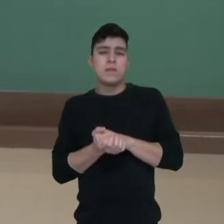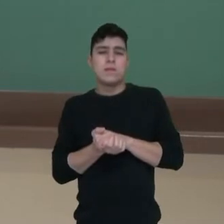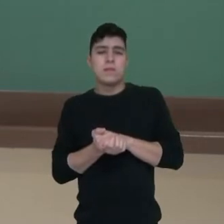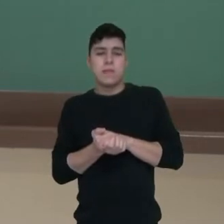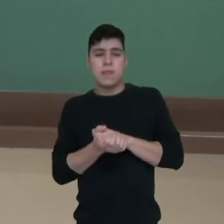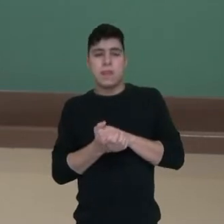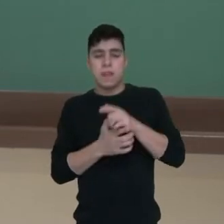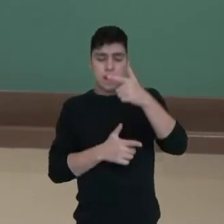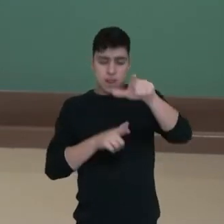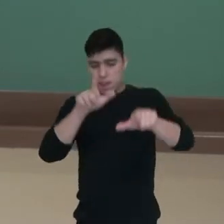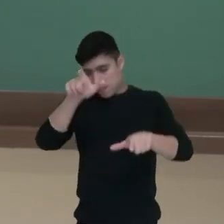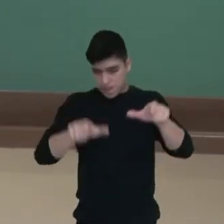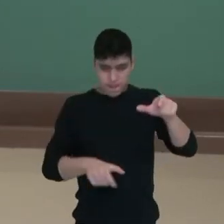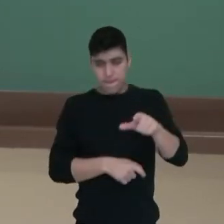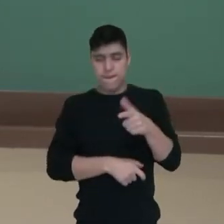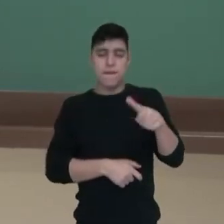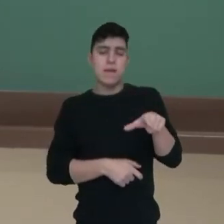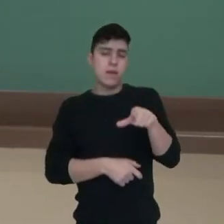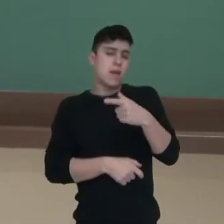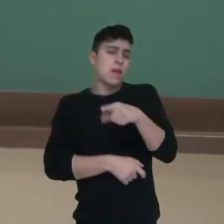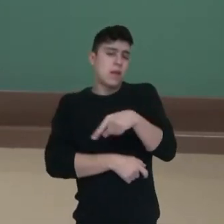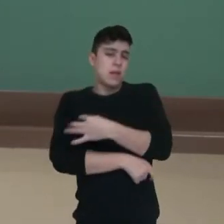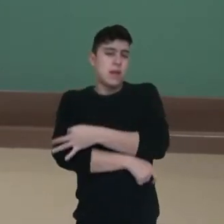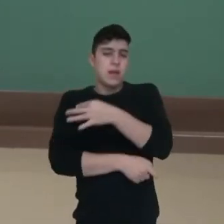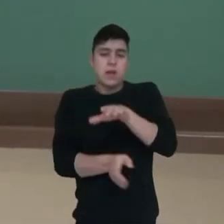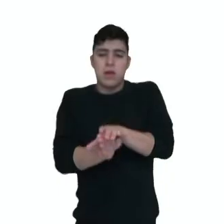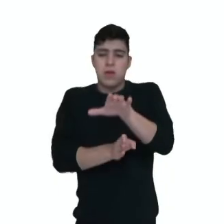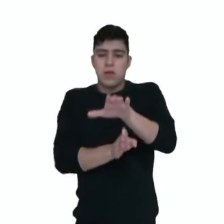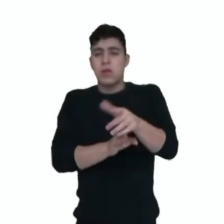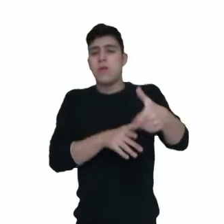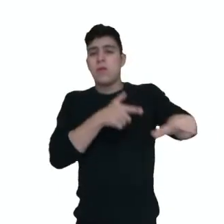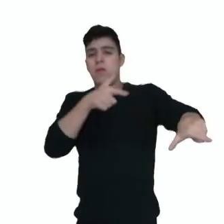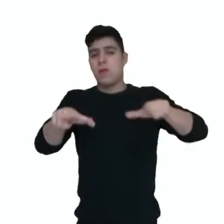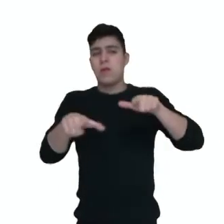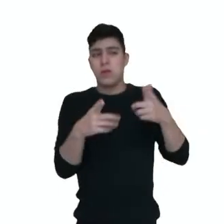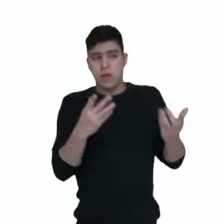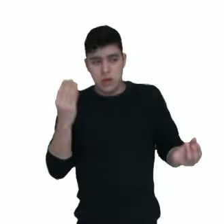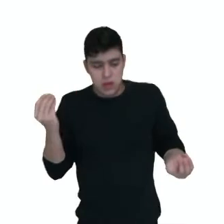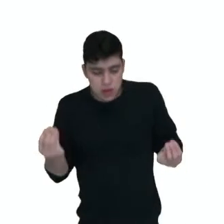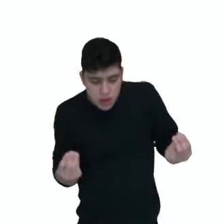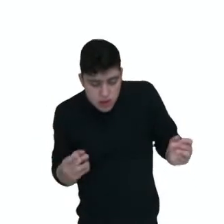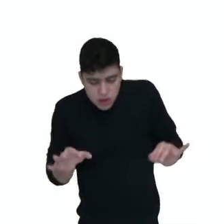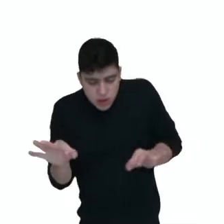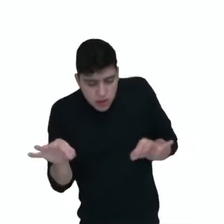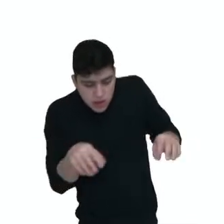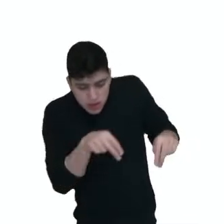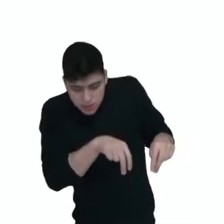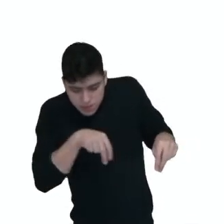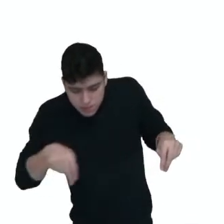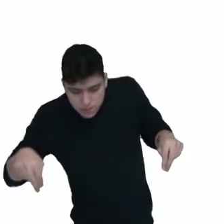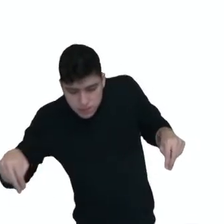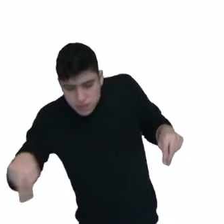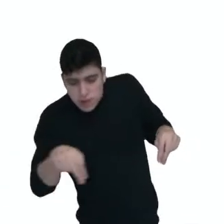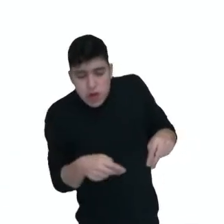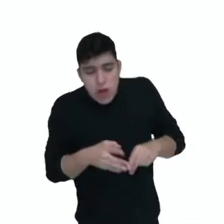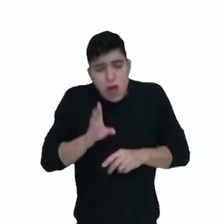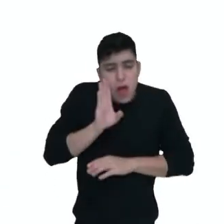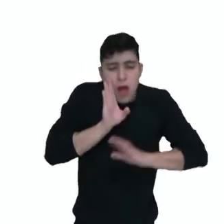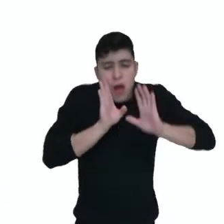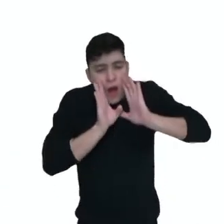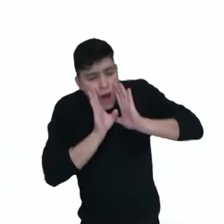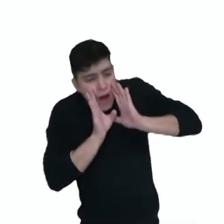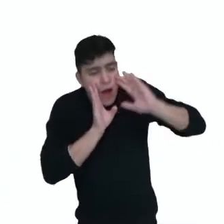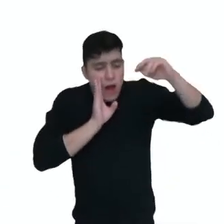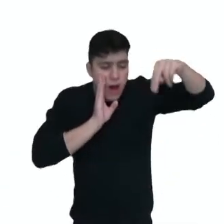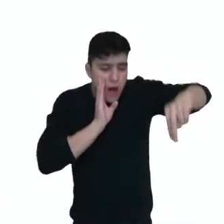nesses outros atletas? O técnico, tá? Ele diz onde os jogadores devem se posicionar em campo e para onde devem